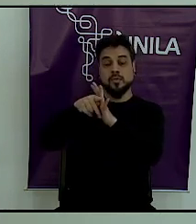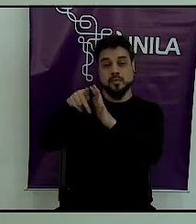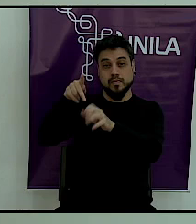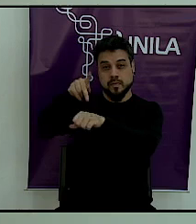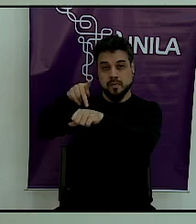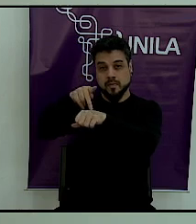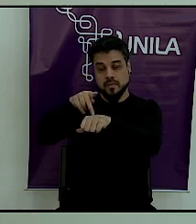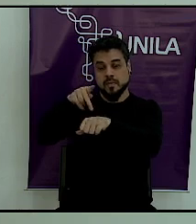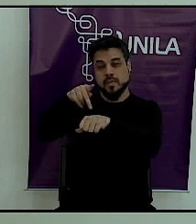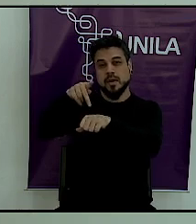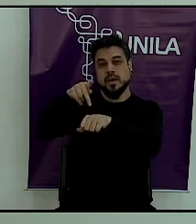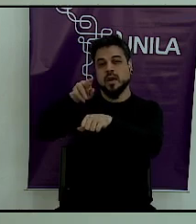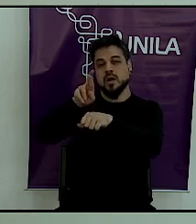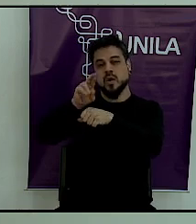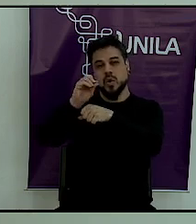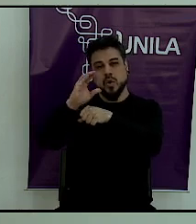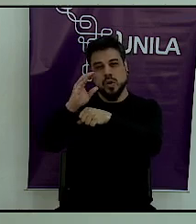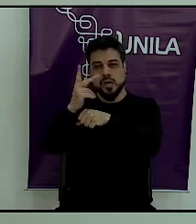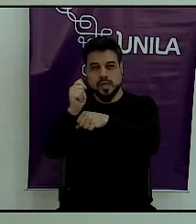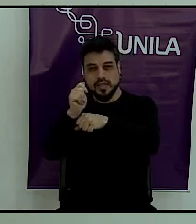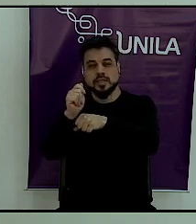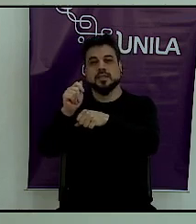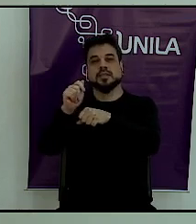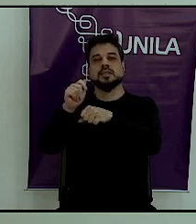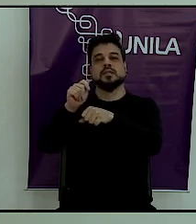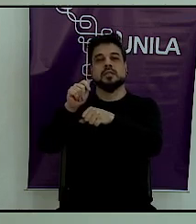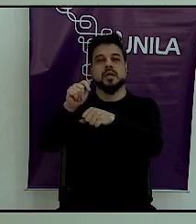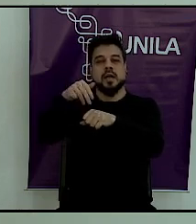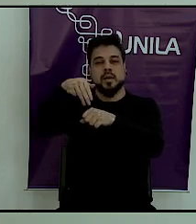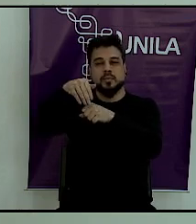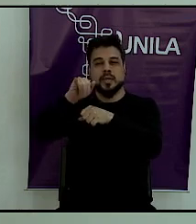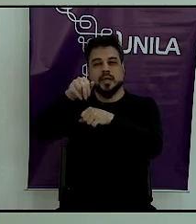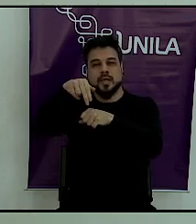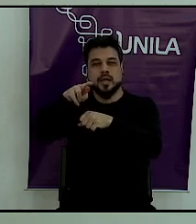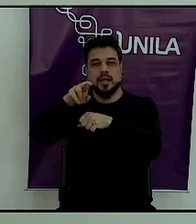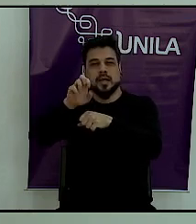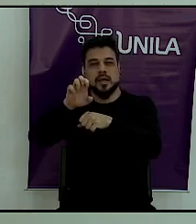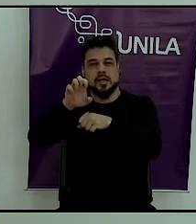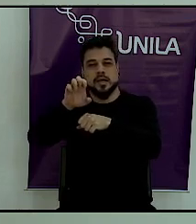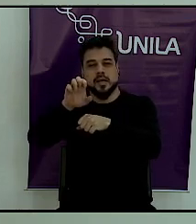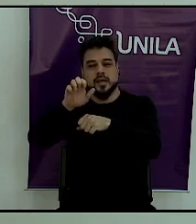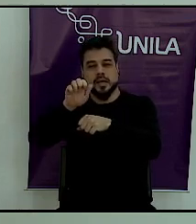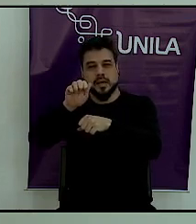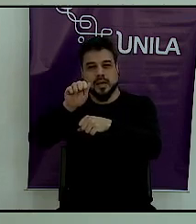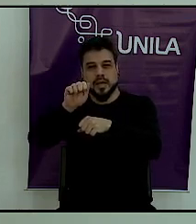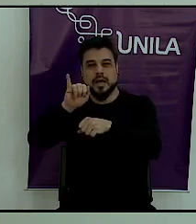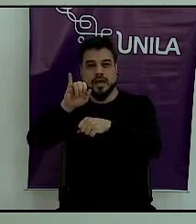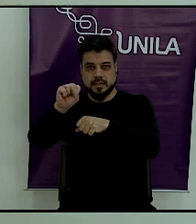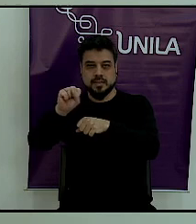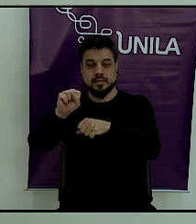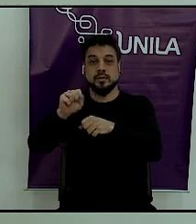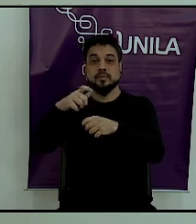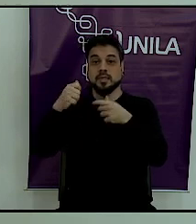um mobiliário, né, que seriam mesas, seriam cristaleiras, estantes, e kits para fazer